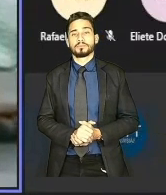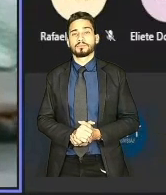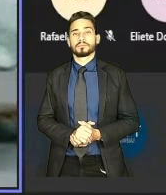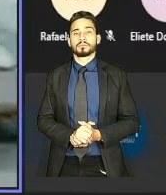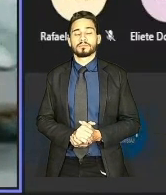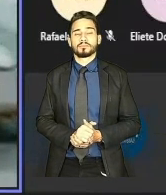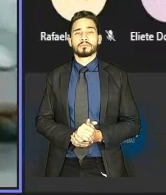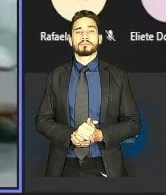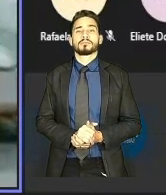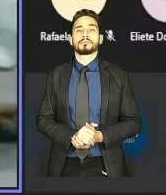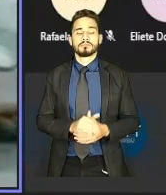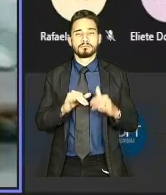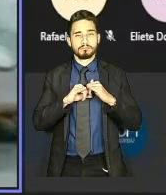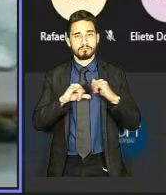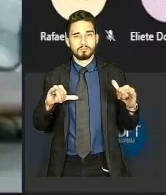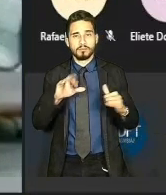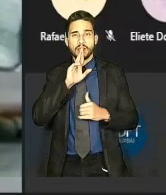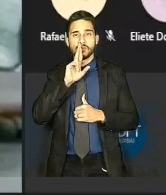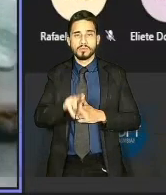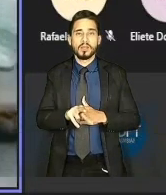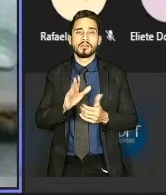Eu vou então agora